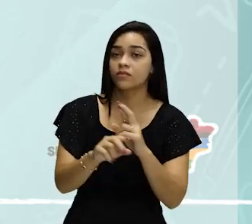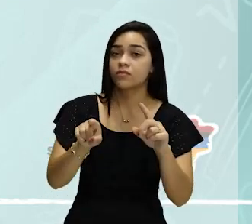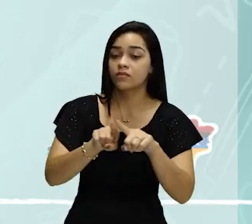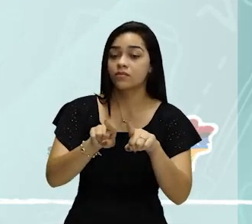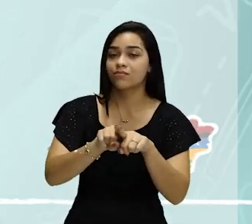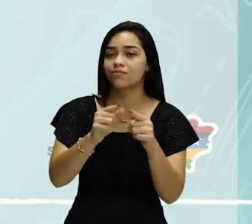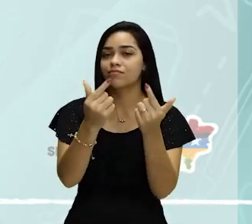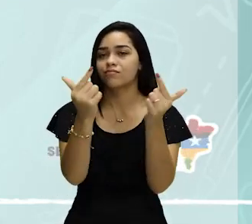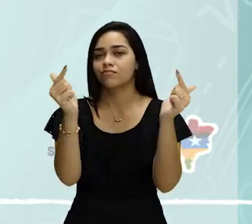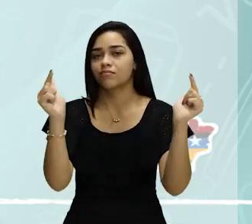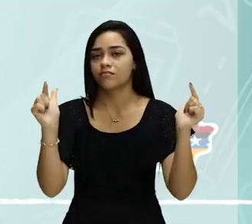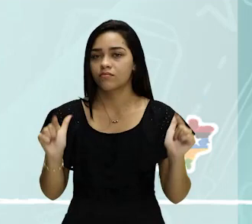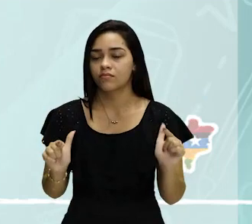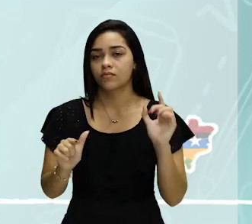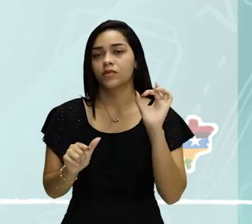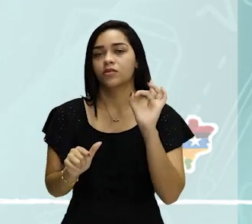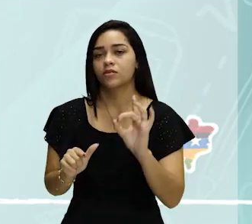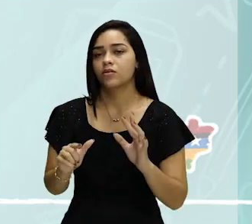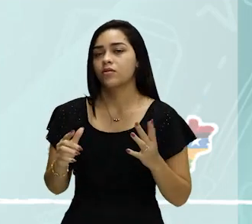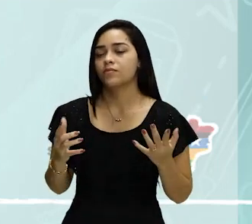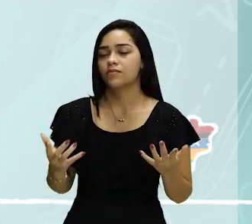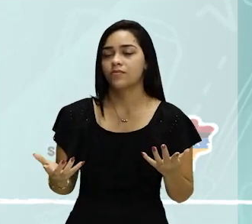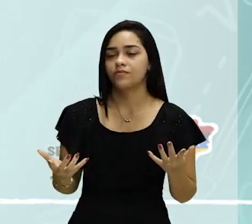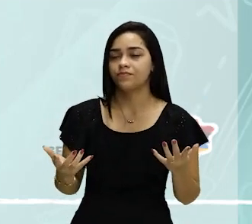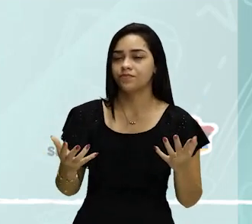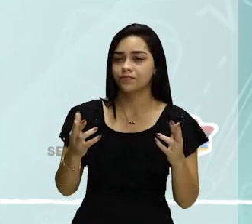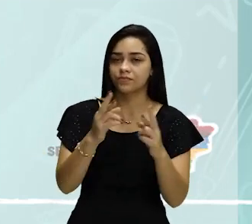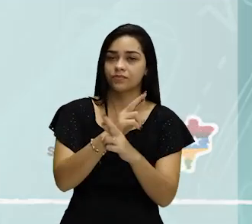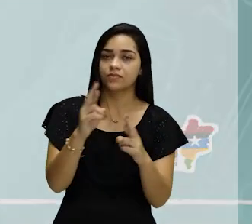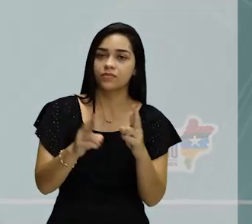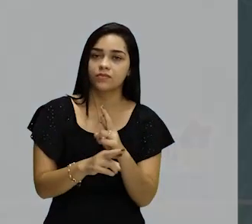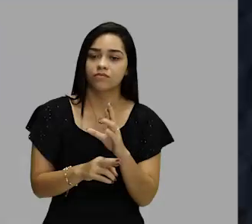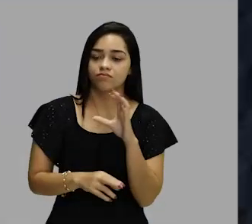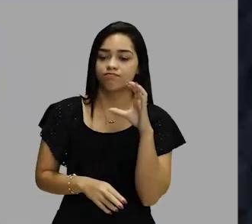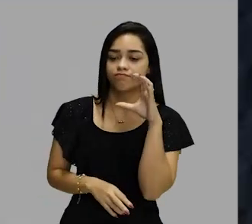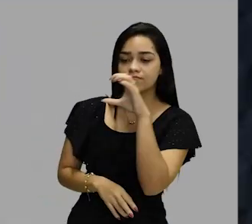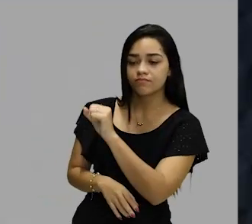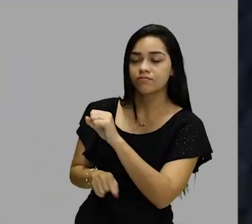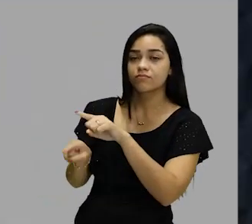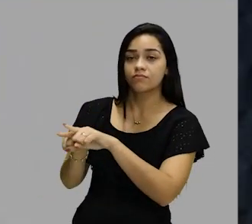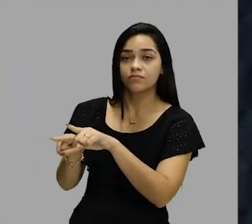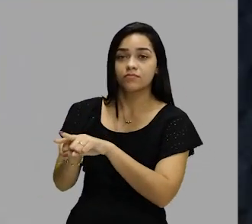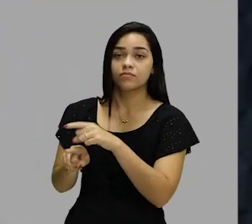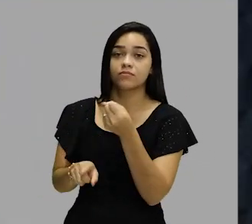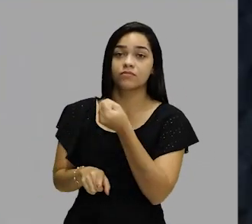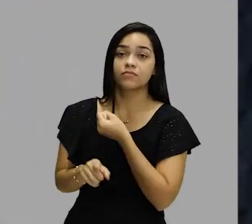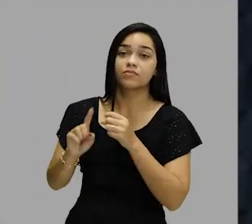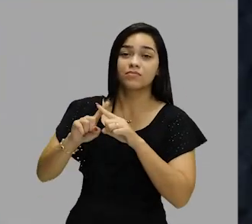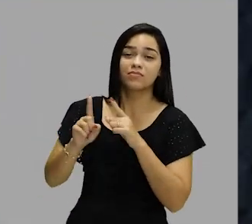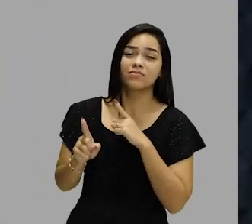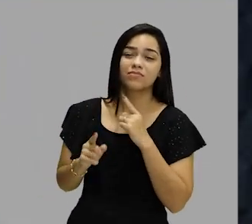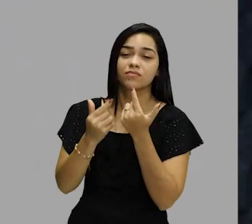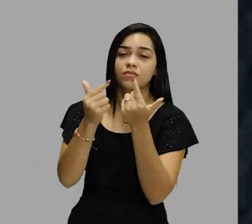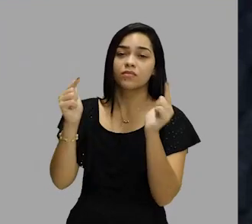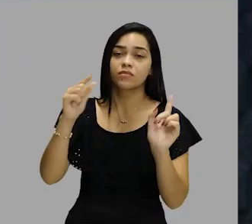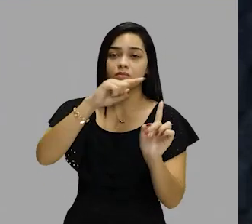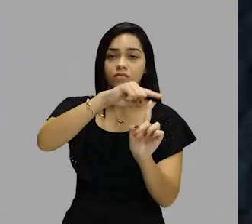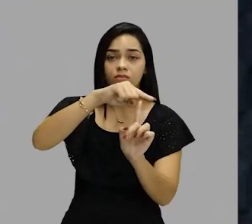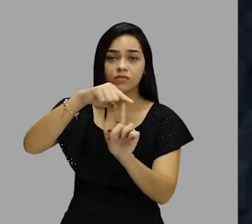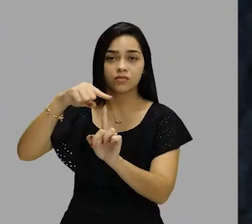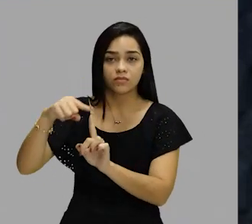outras relações. Não apenas da relação presa e predador, mas existem outros tipos de